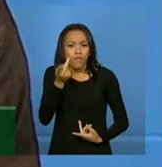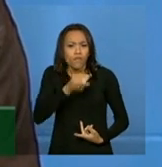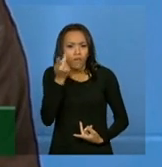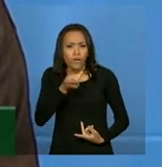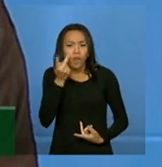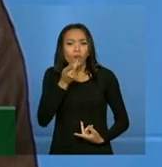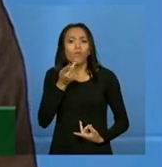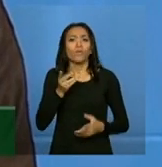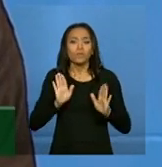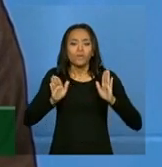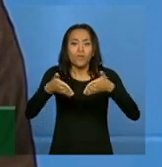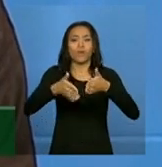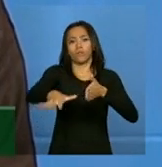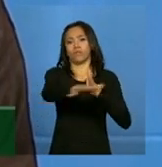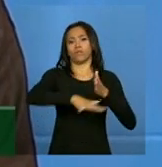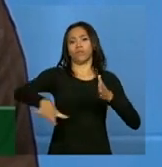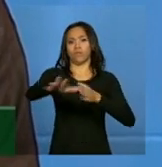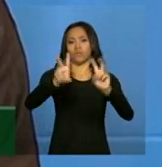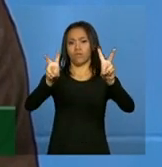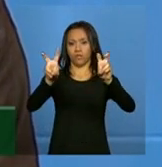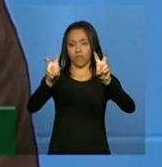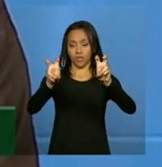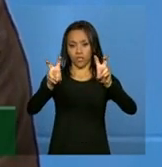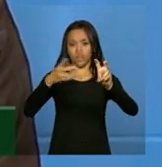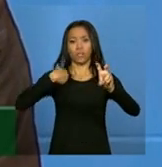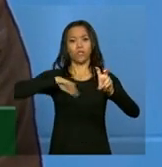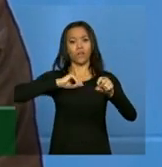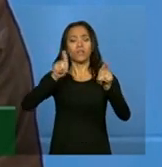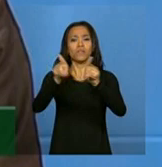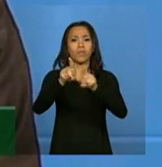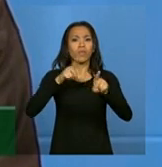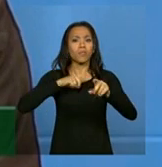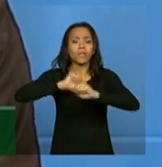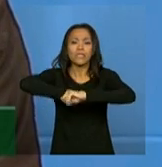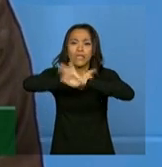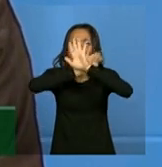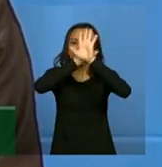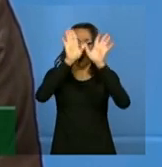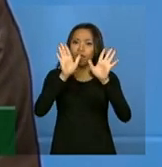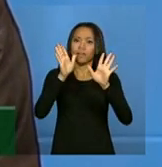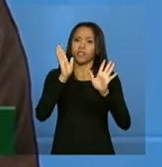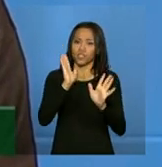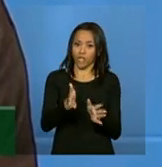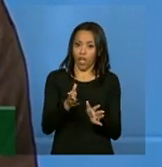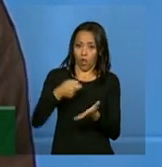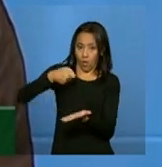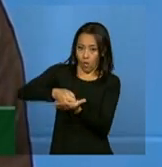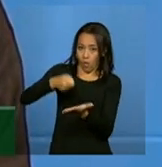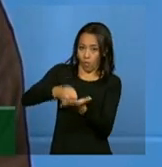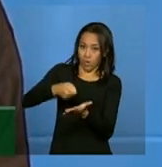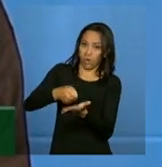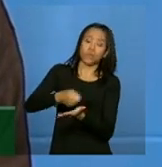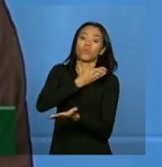humanos nessa área. E, finalmente, nós temos uma distinção clara que foi feita entre a obrigação do governo